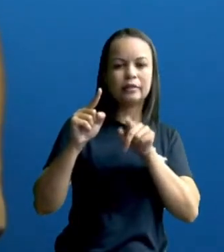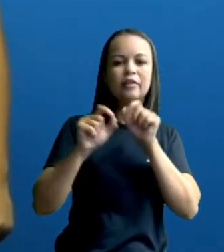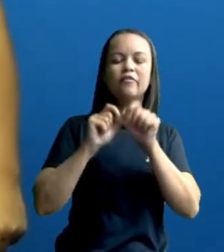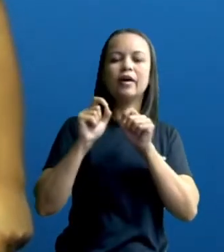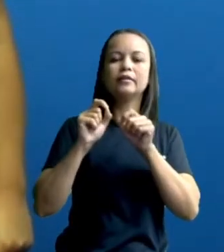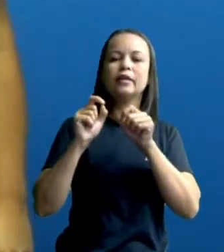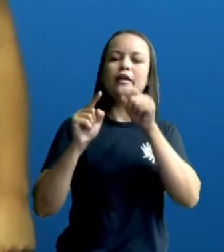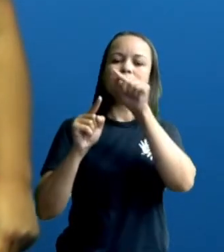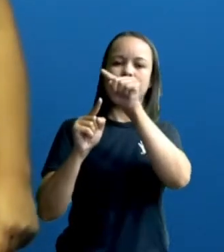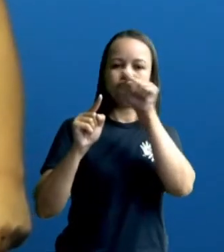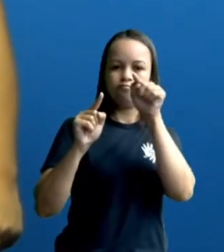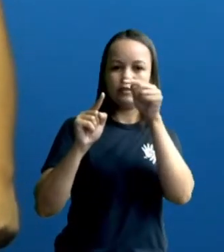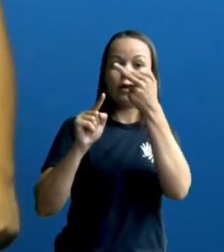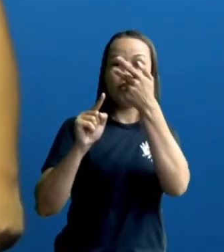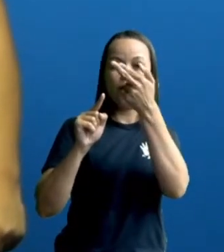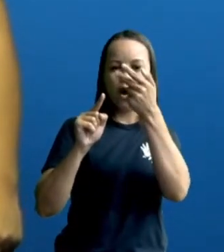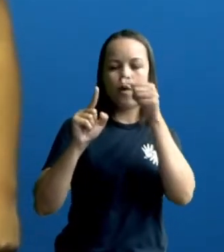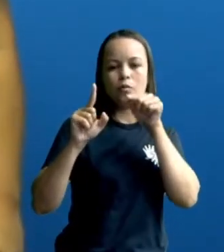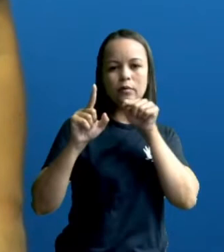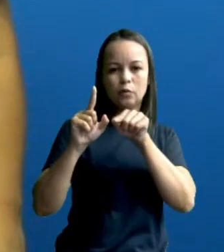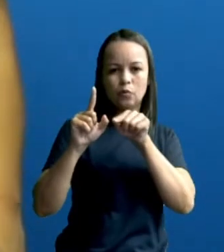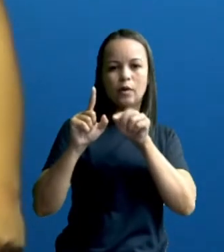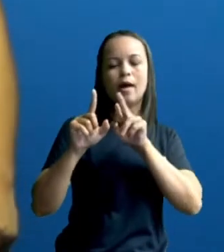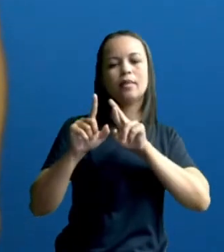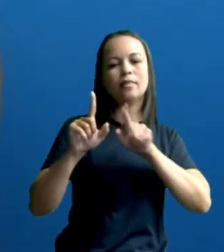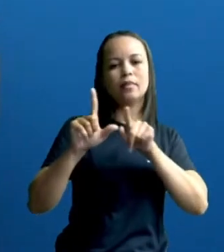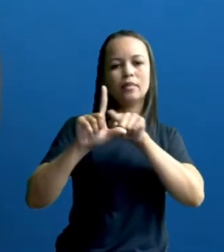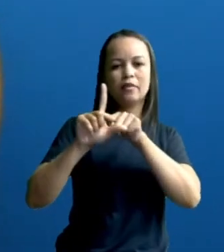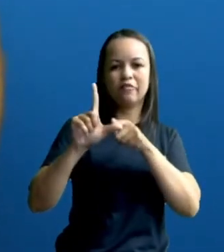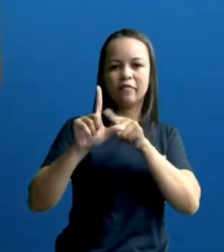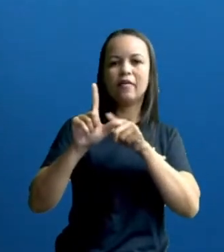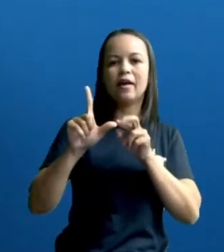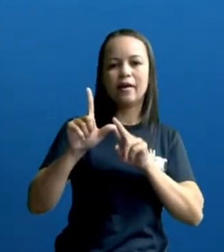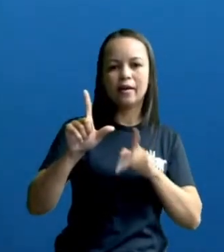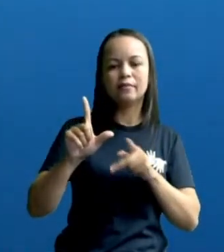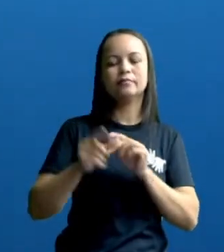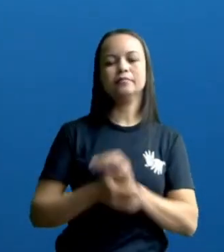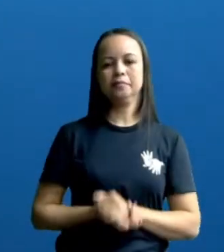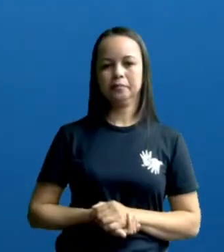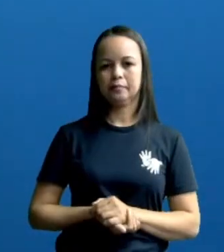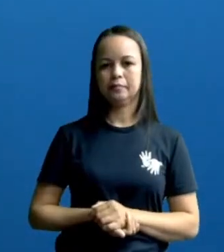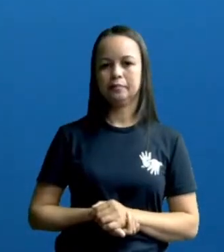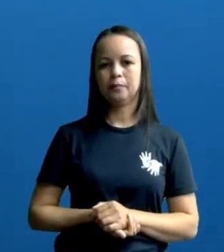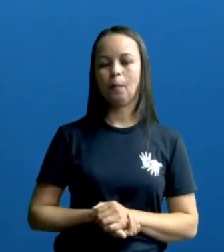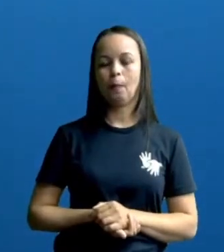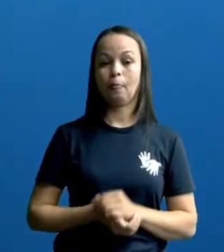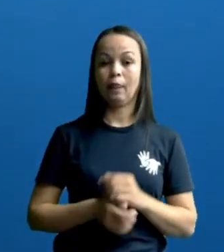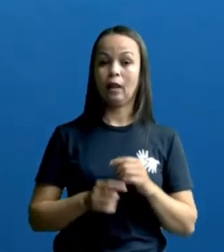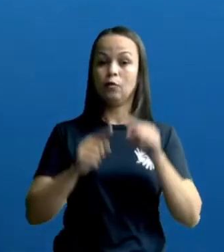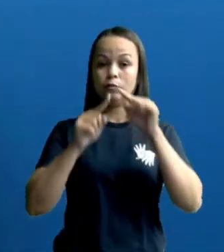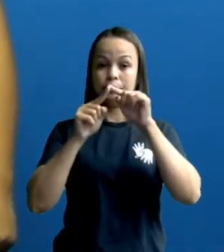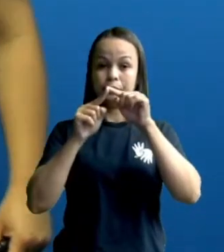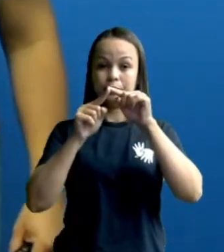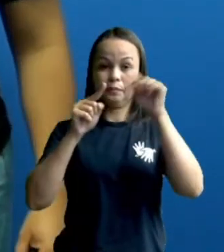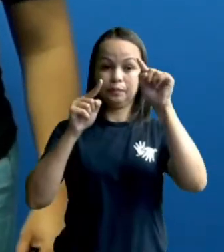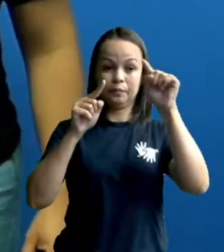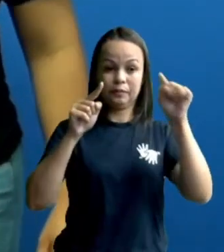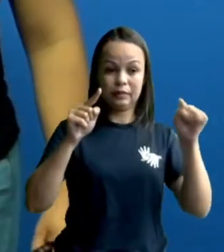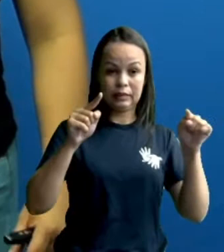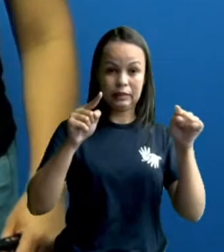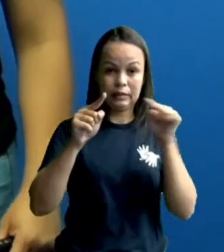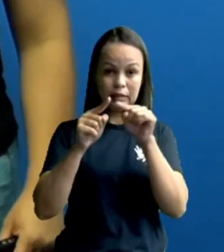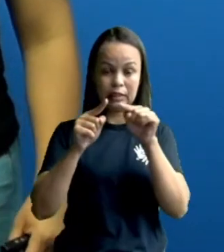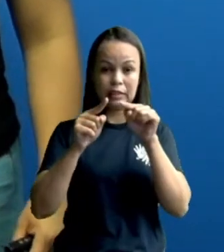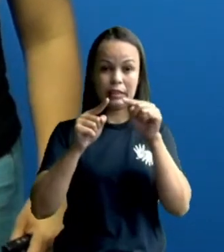vai ter 2 ângulos iguais e um ângulo diferente. O triângulo que tem